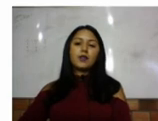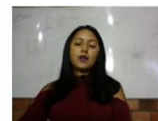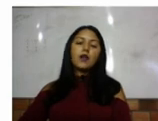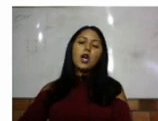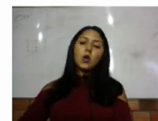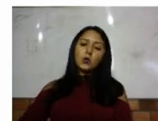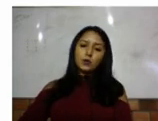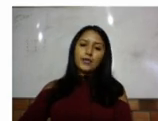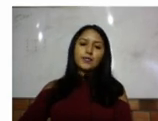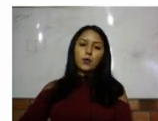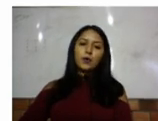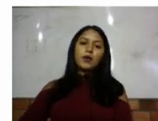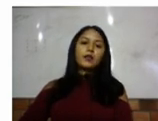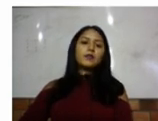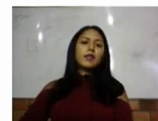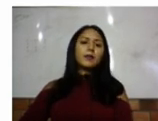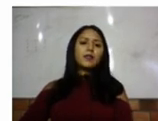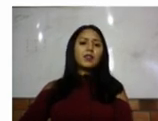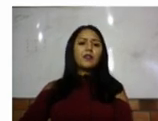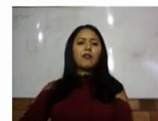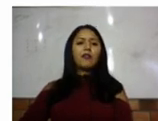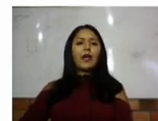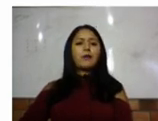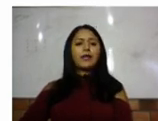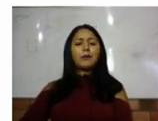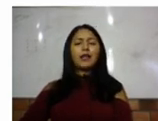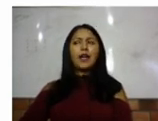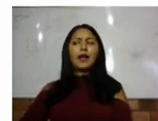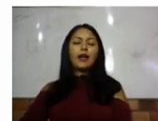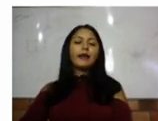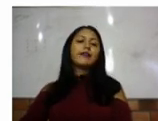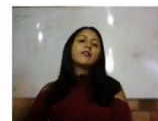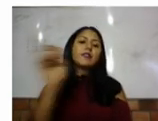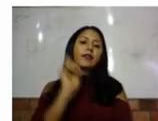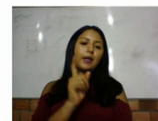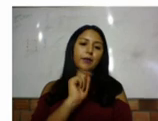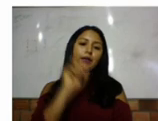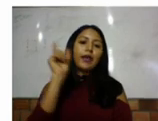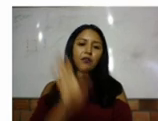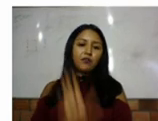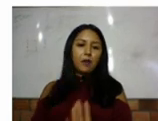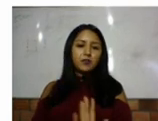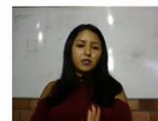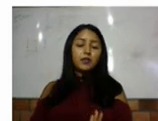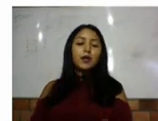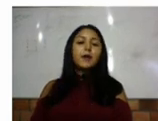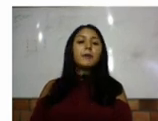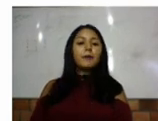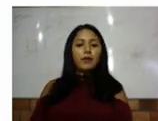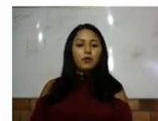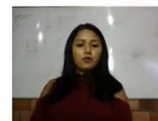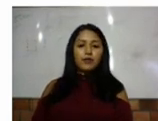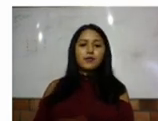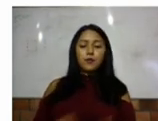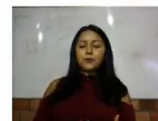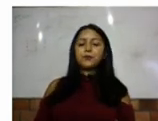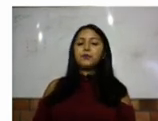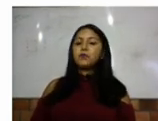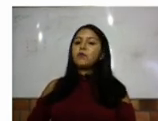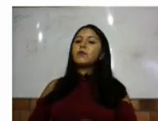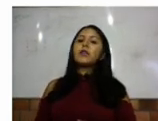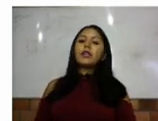considerados verbos da terceira conjugação então sempre que você vê um verbo que termina a é lembra ele é um verbo de primeira